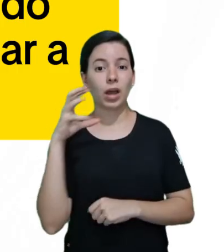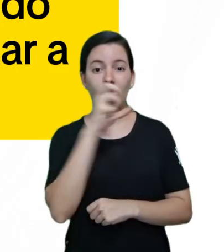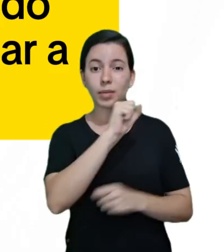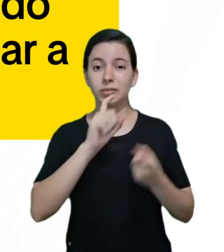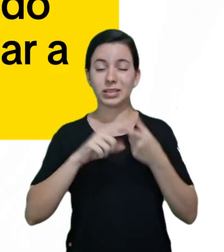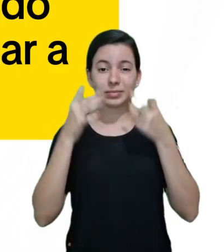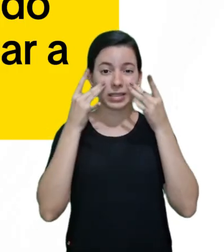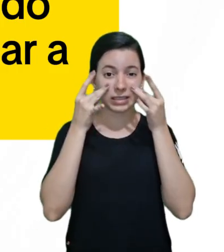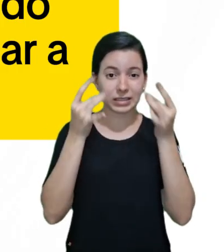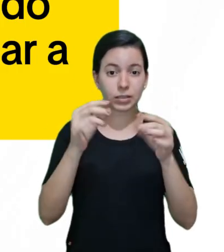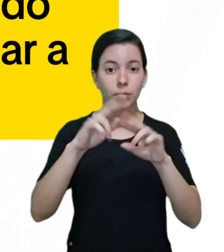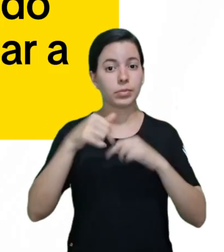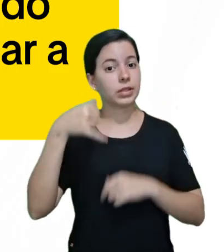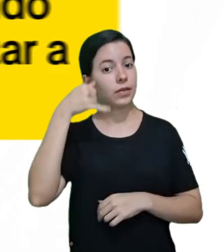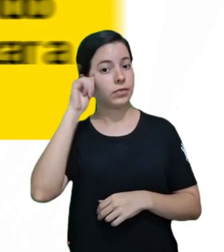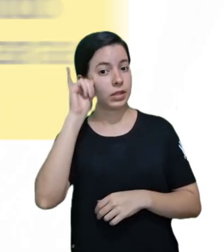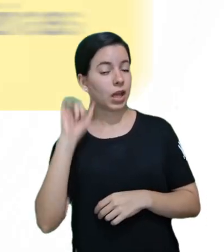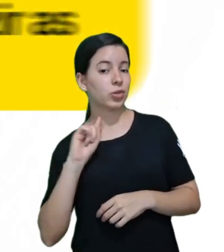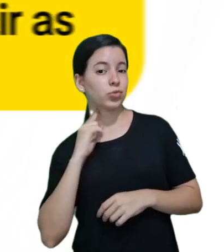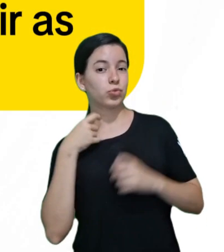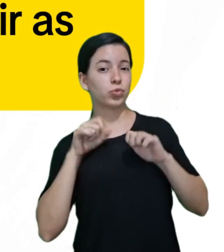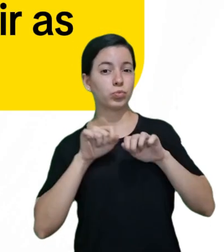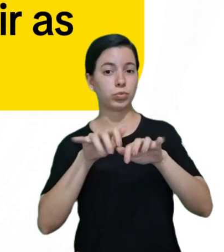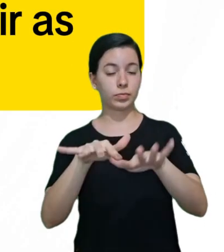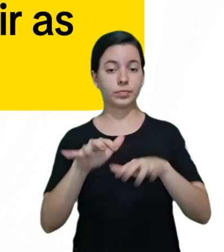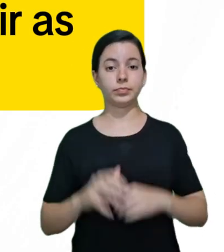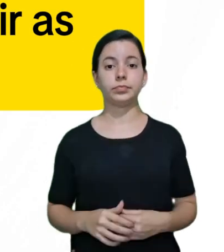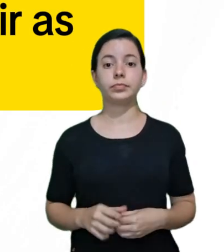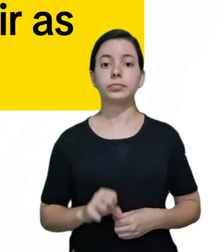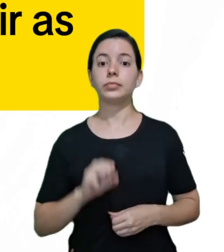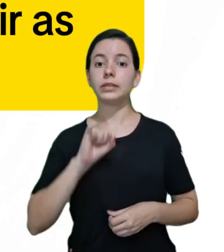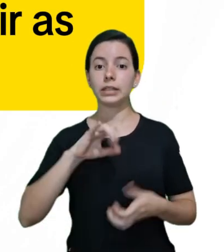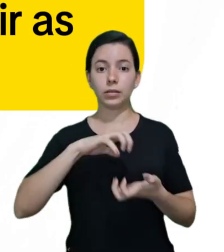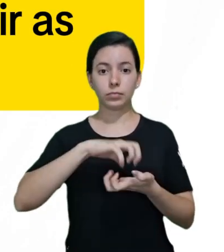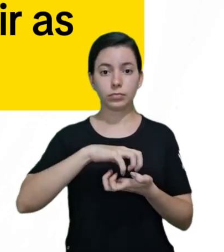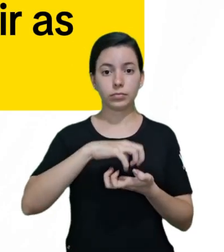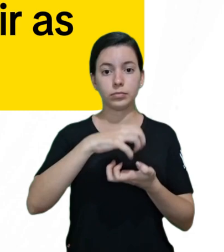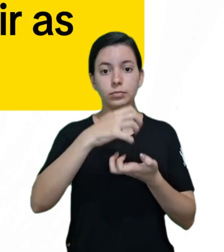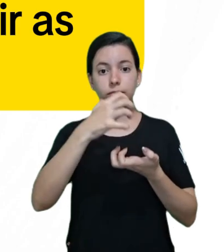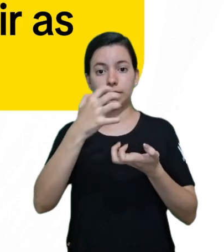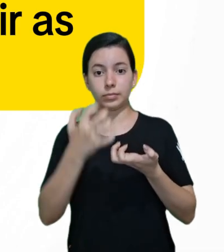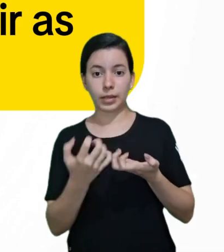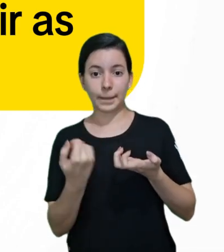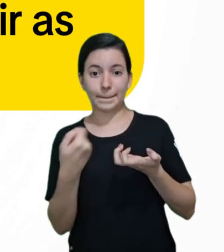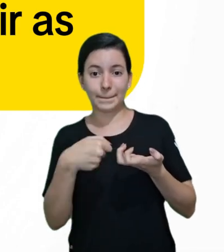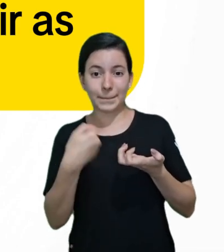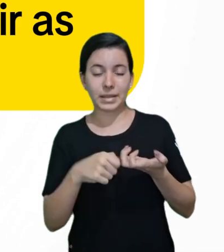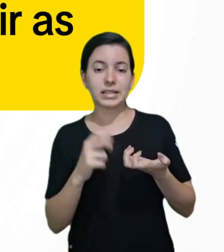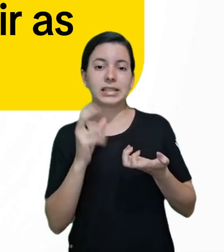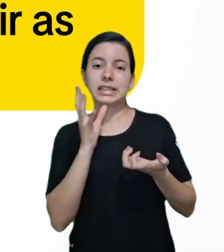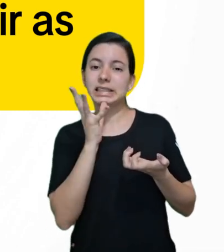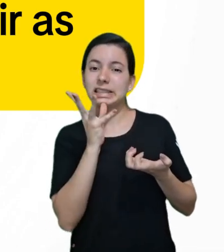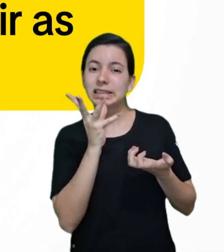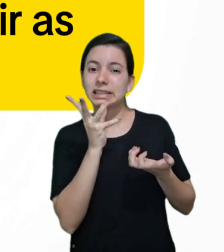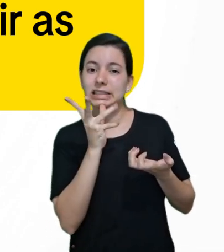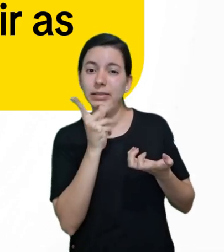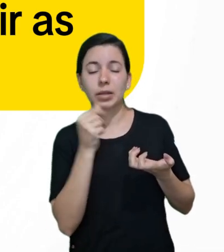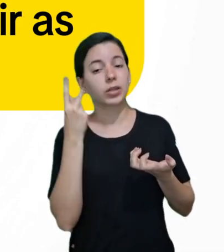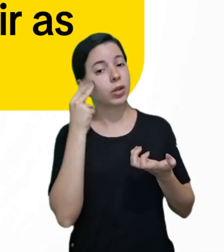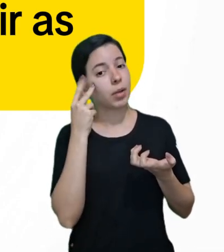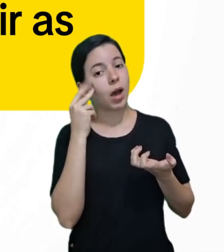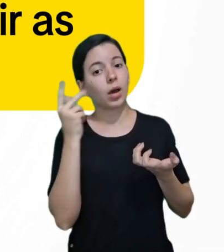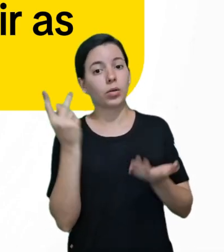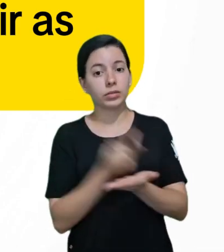com atenção para minimizar a contaminação. Nos casos em que a tampa da placa de Petri precisar ser removida por períodos mais longos